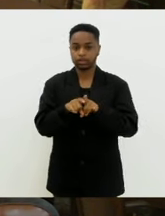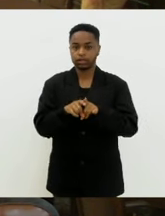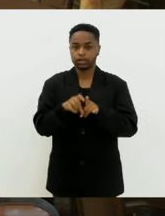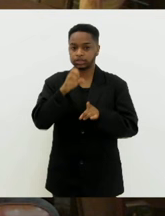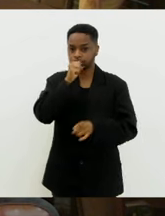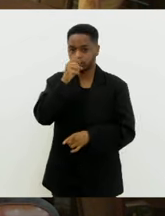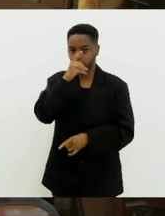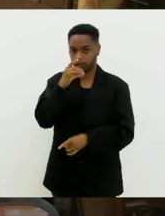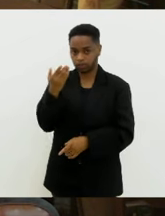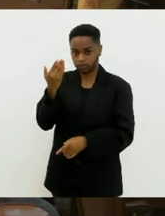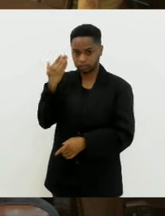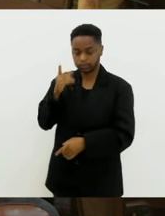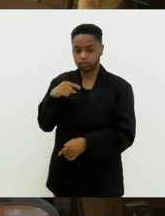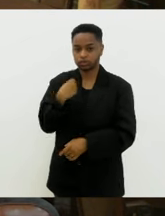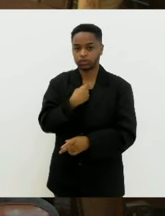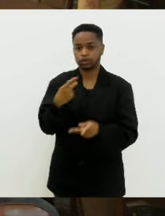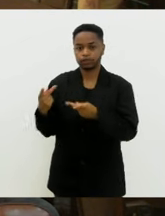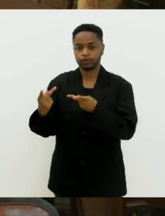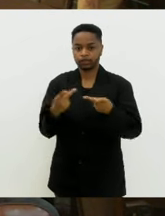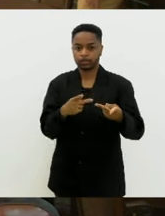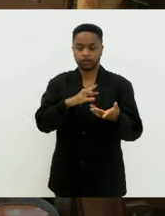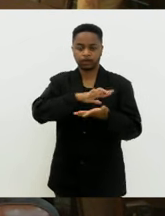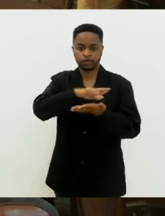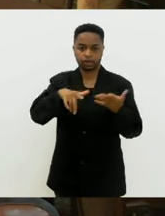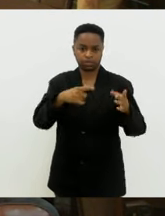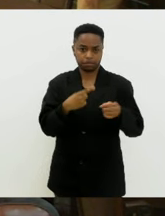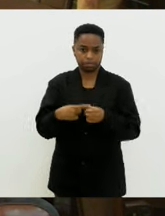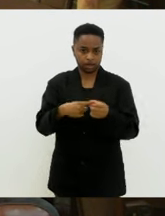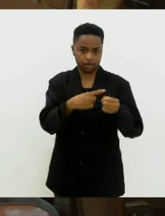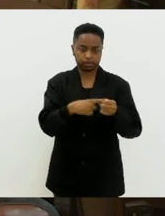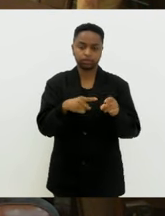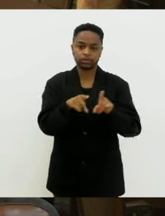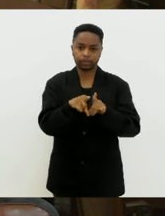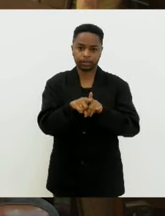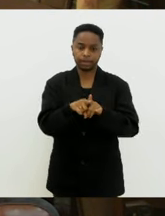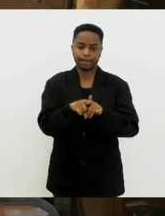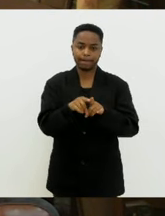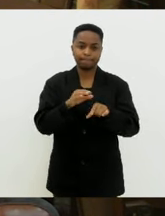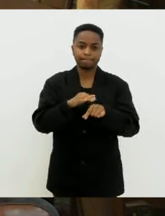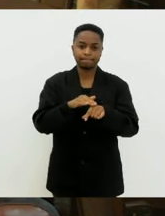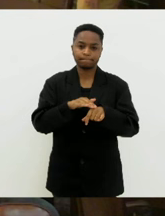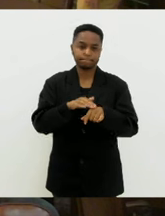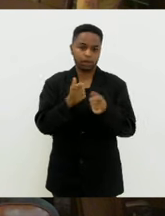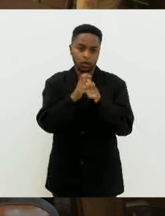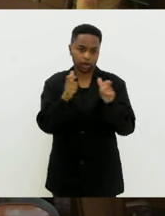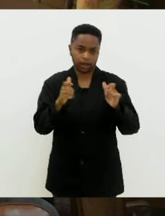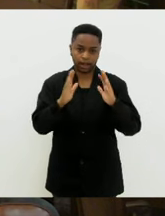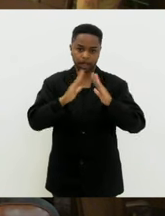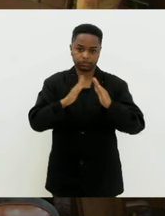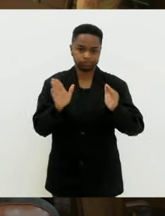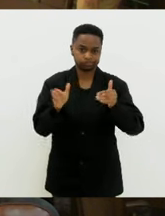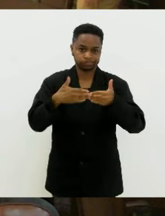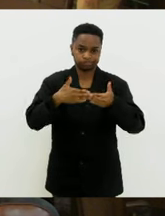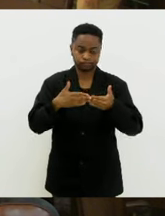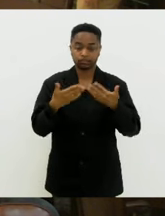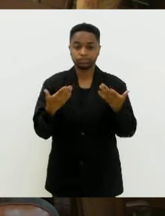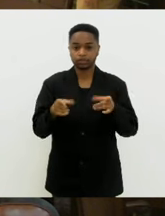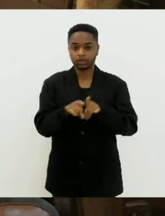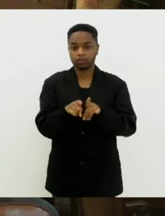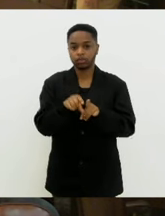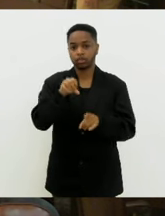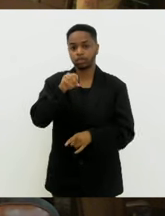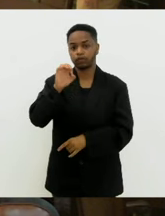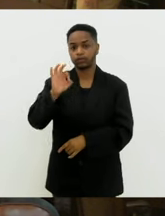por exemplo, a gente fez um mutirão em vários bairros da cidade e mais da metade das casas estavam fechadas. E mais de 90%